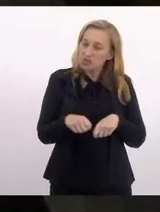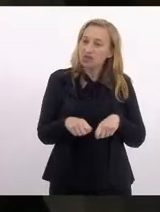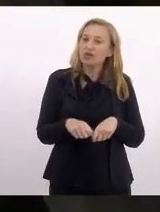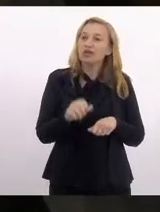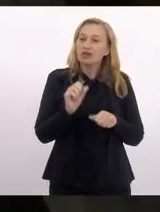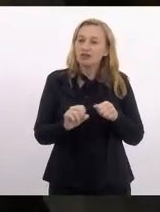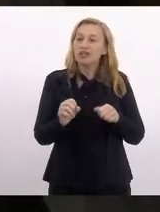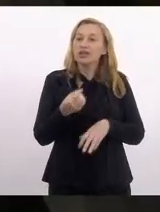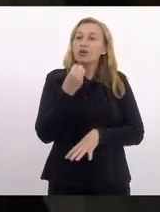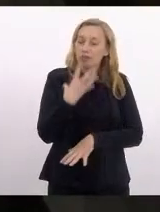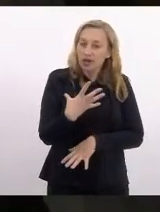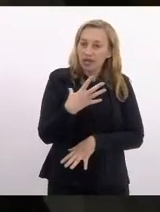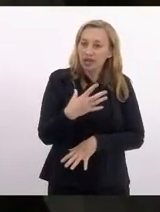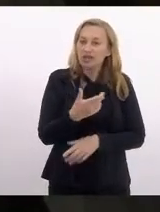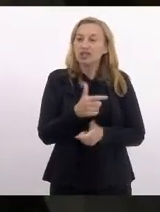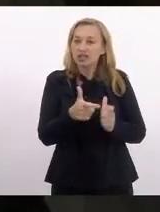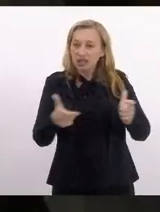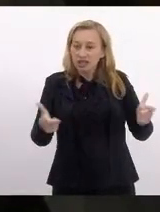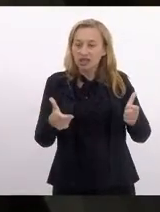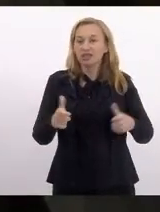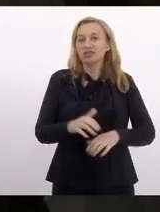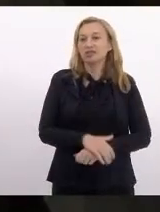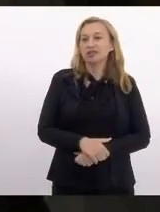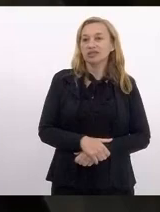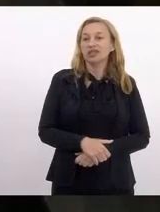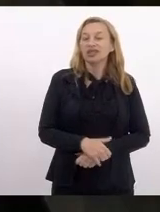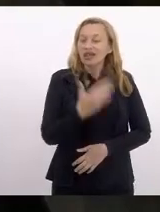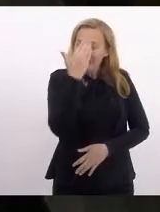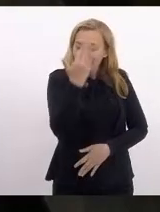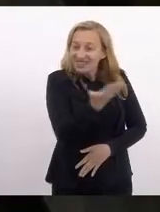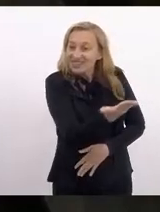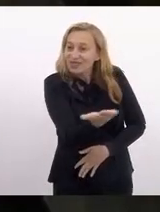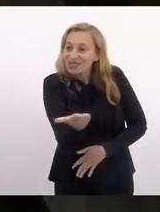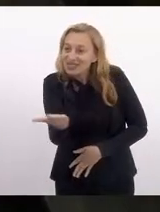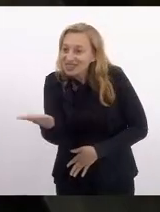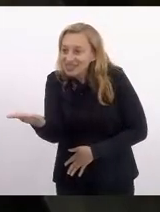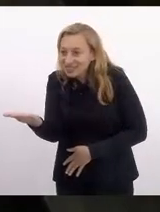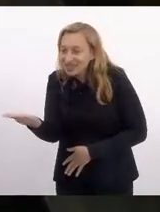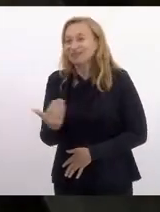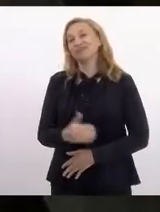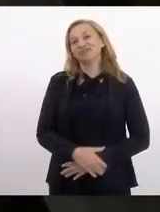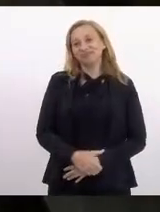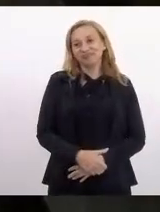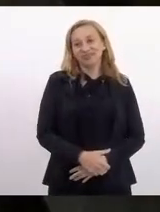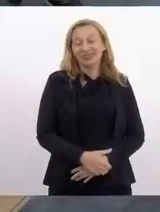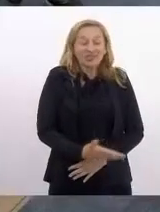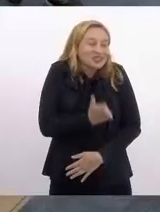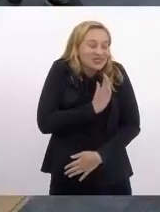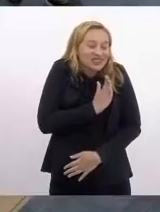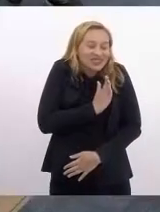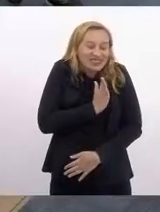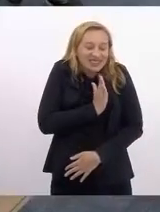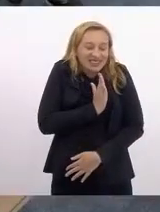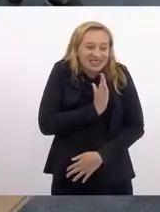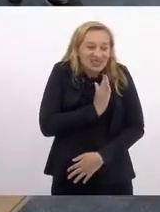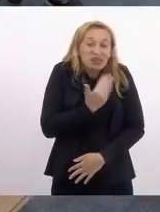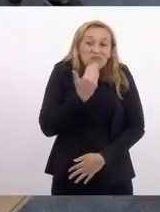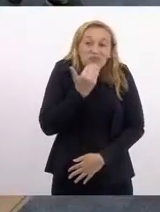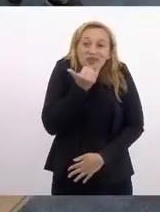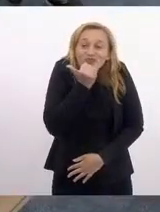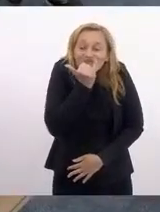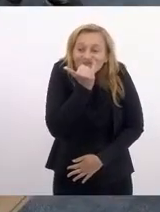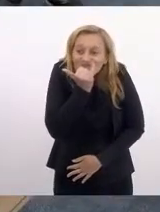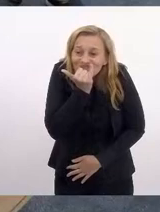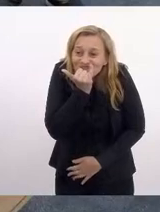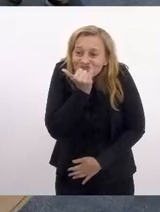fazer o bem em grandes proporções queria agradecer a todos vocês aqui né decoração peço